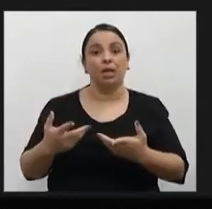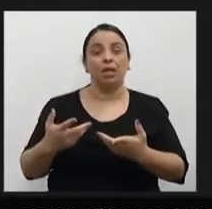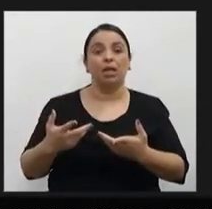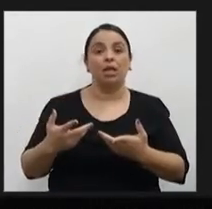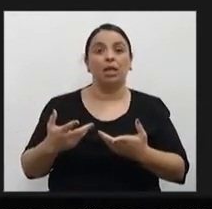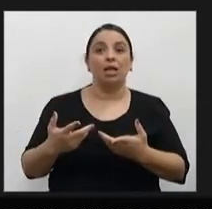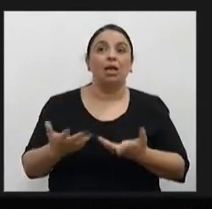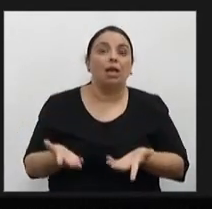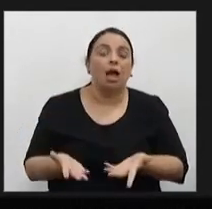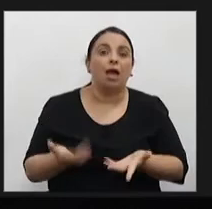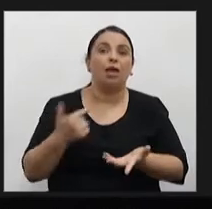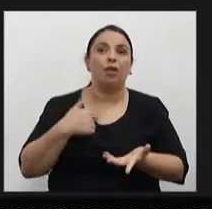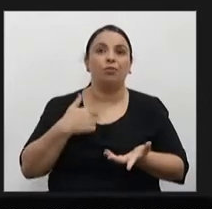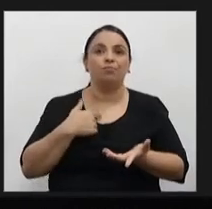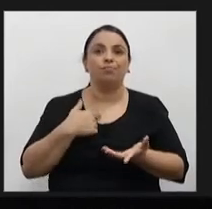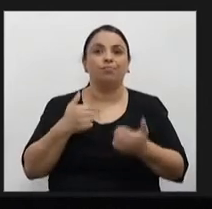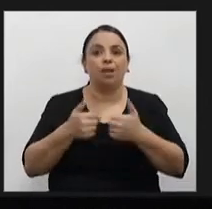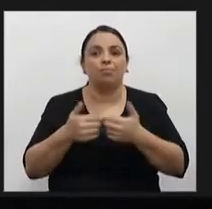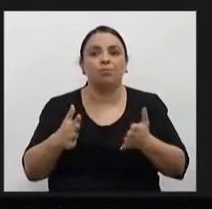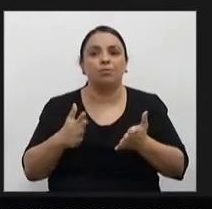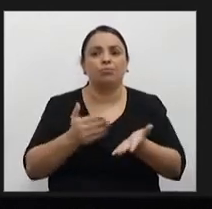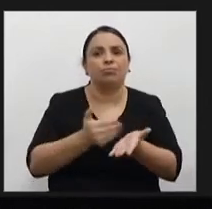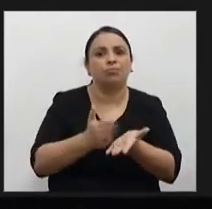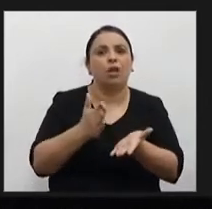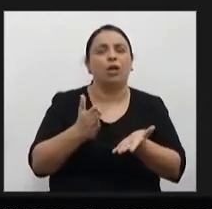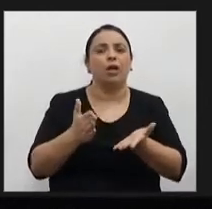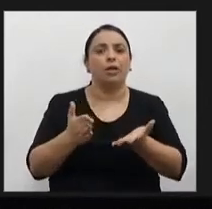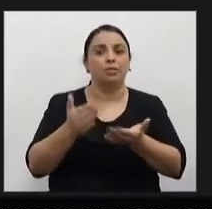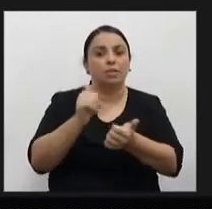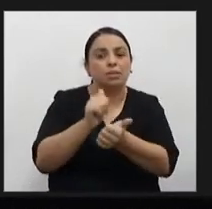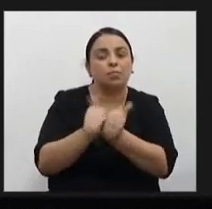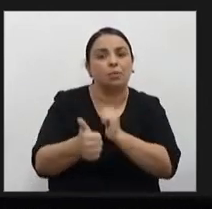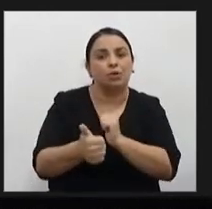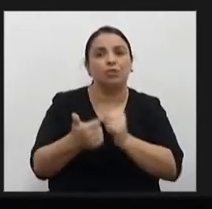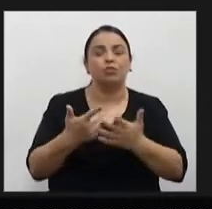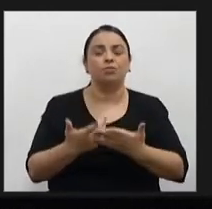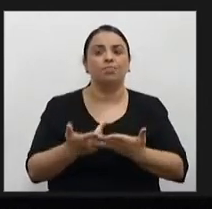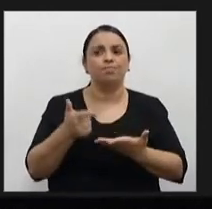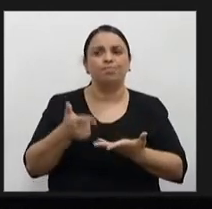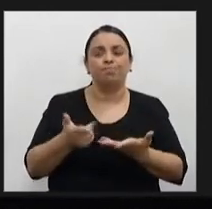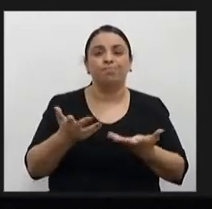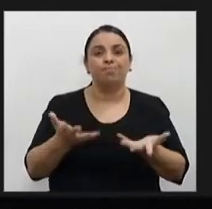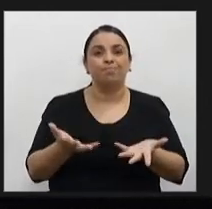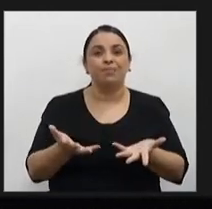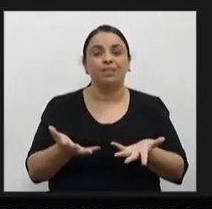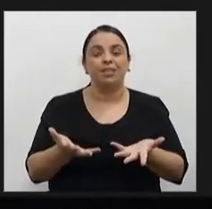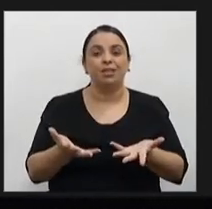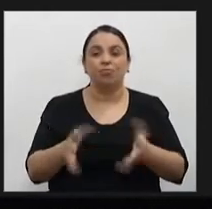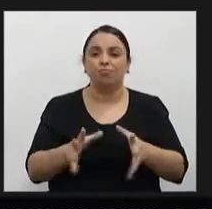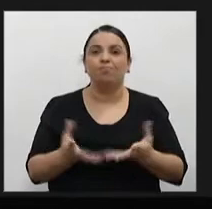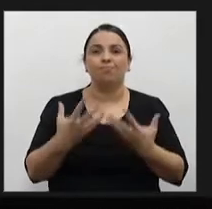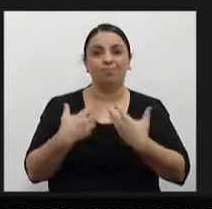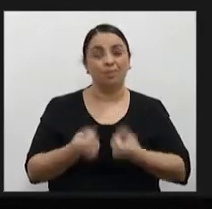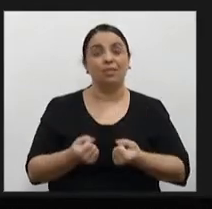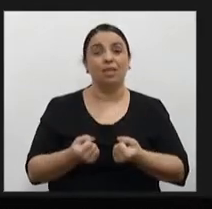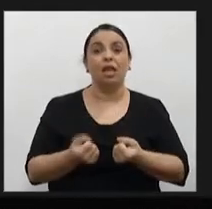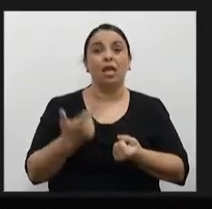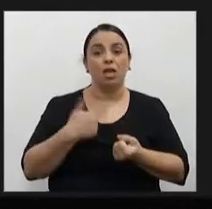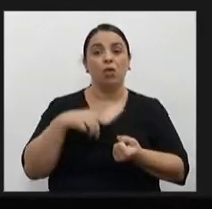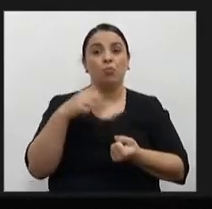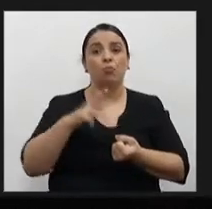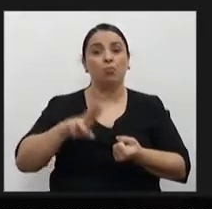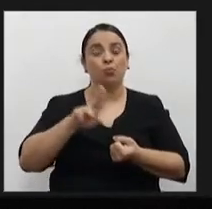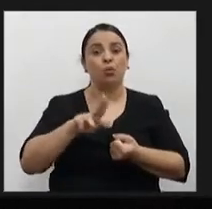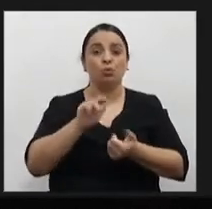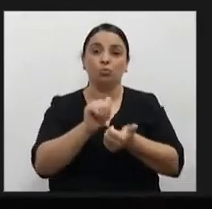entrou na minha vida e eu peguei isso e hoje levo mensagem através do esporte.